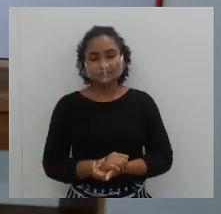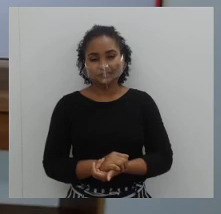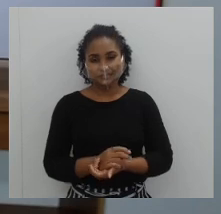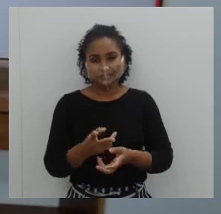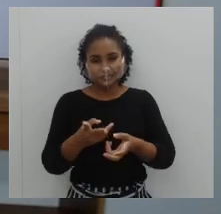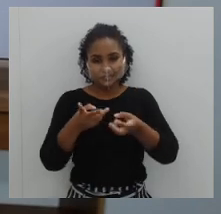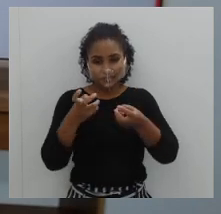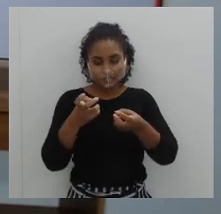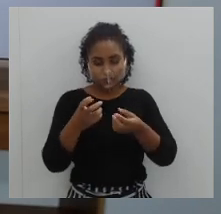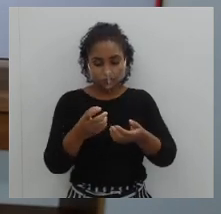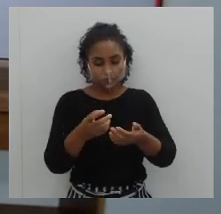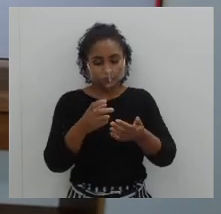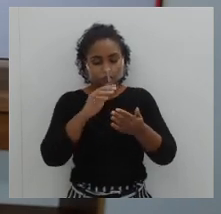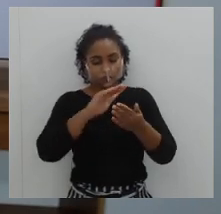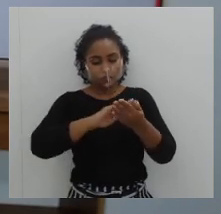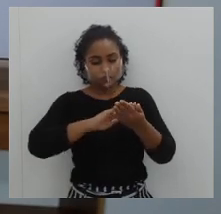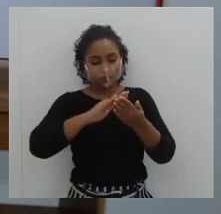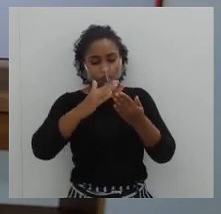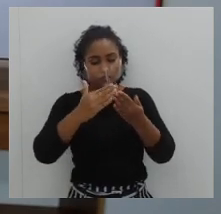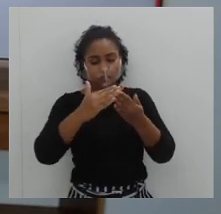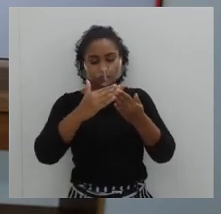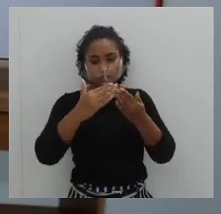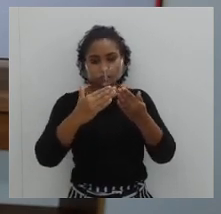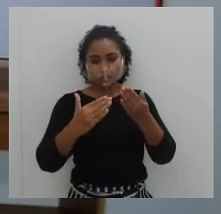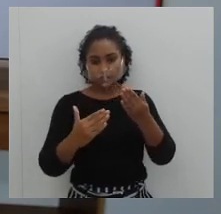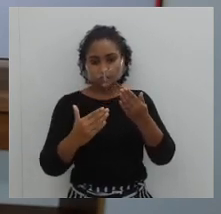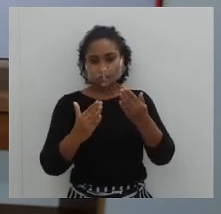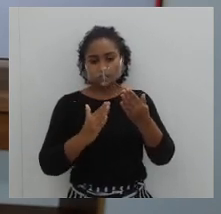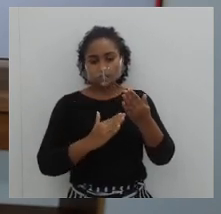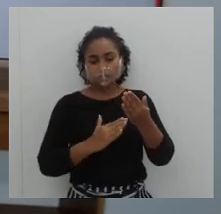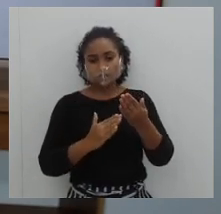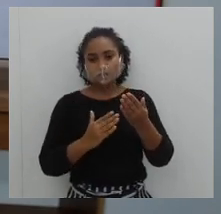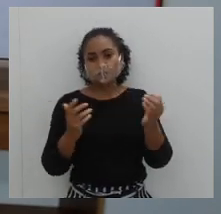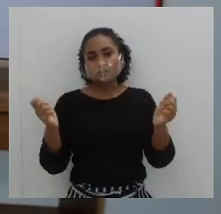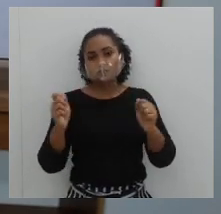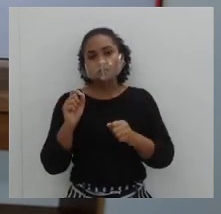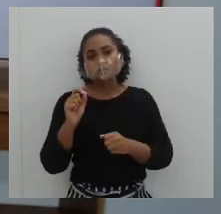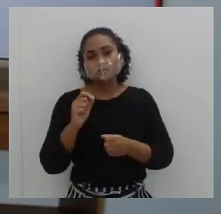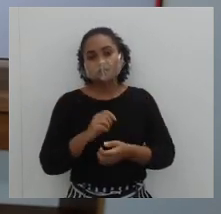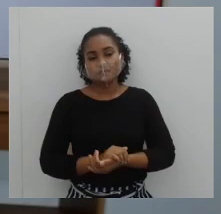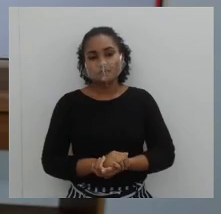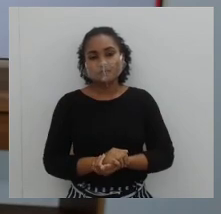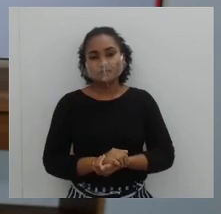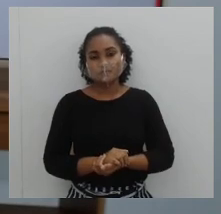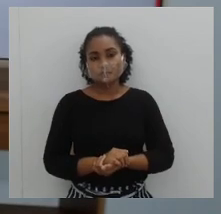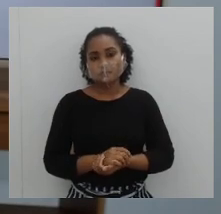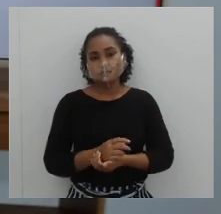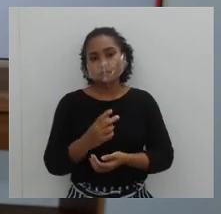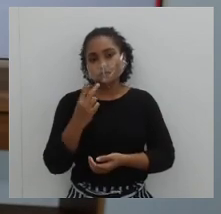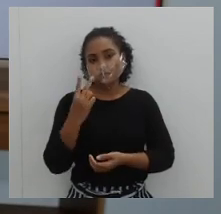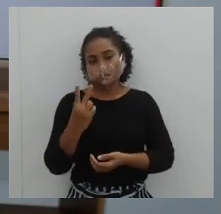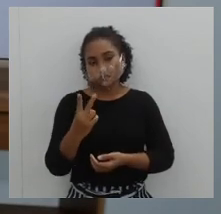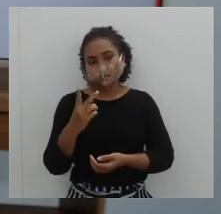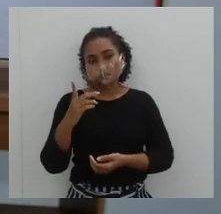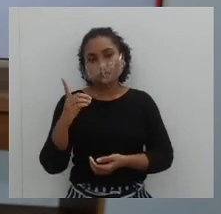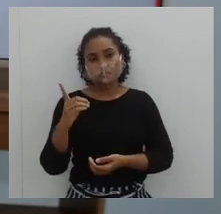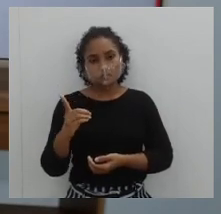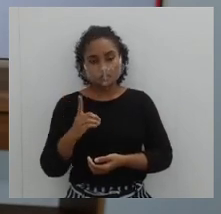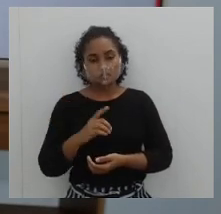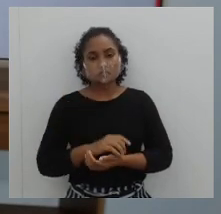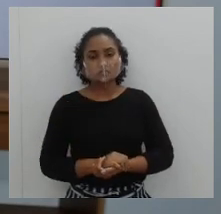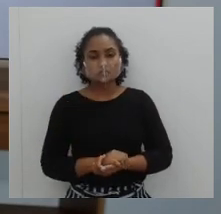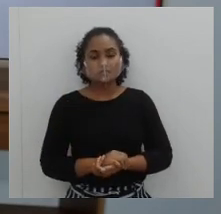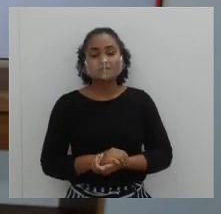essa face e junto com essa face aqui, eu já tenho agora uma figura tridimensional, porque eu consigo,